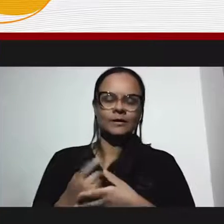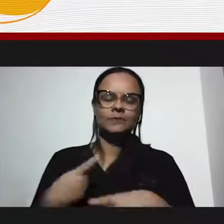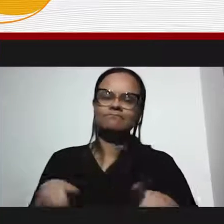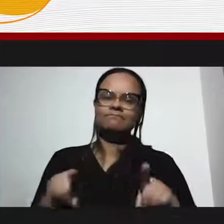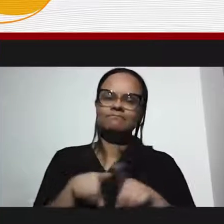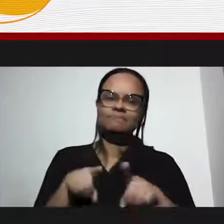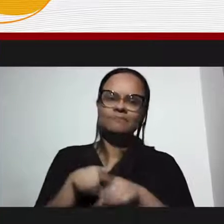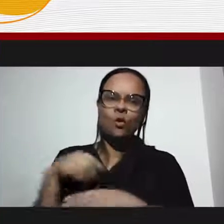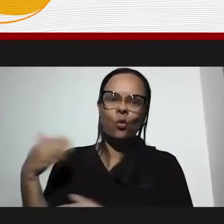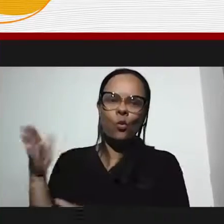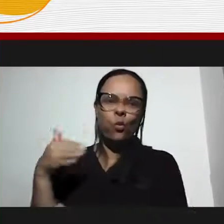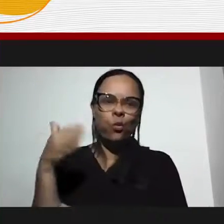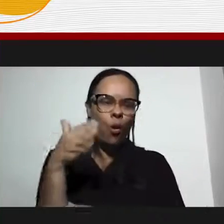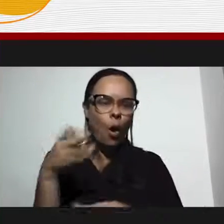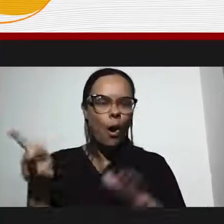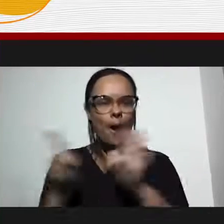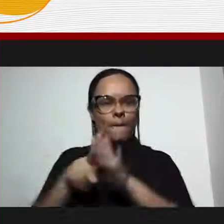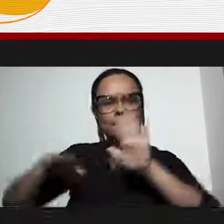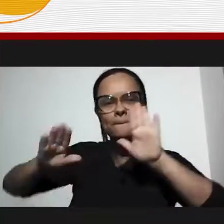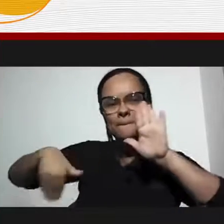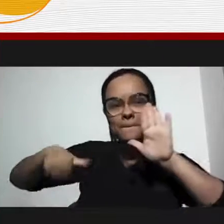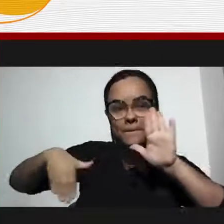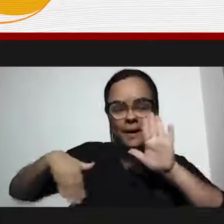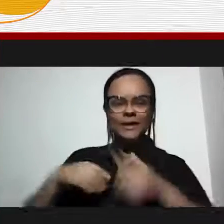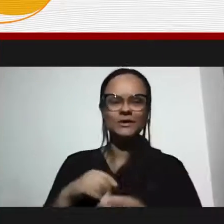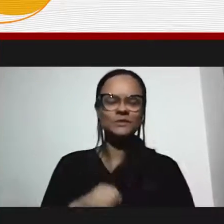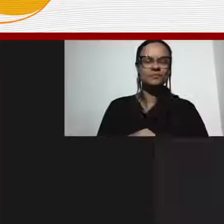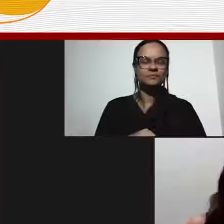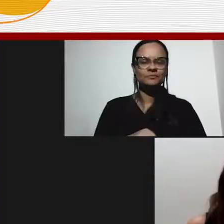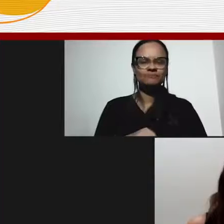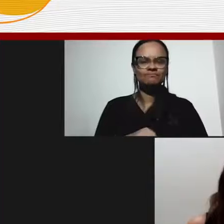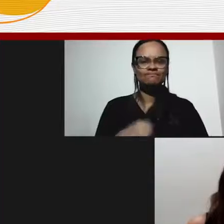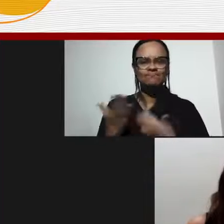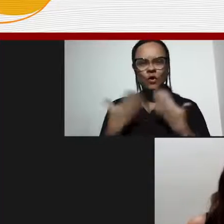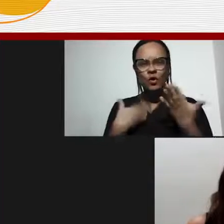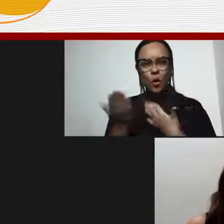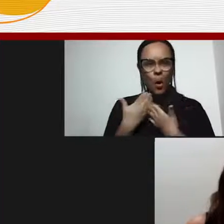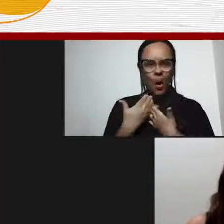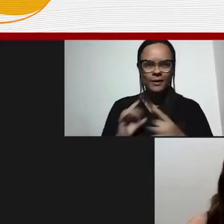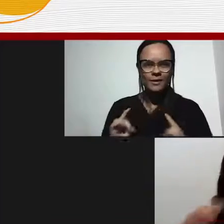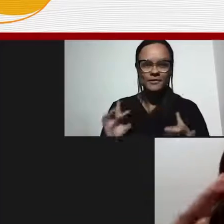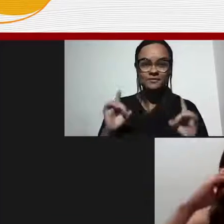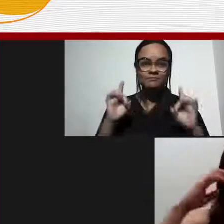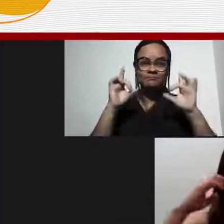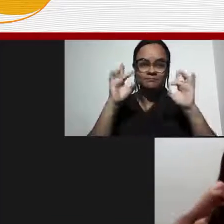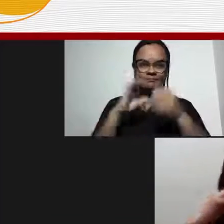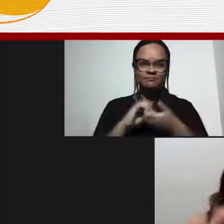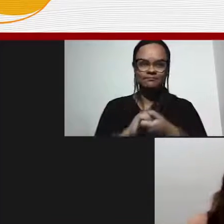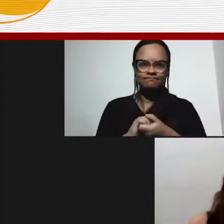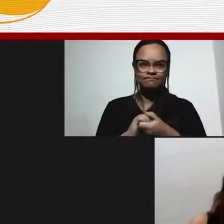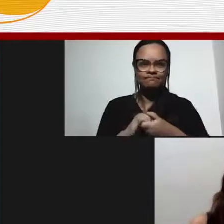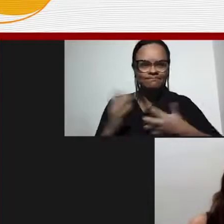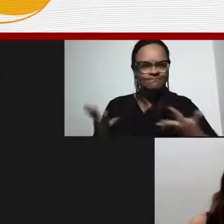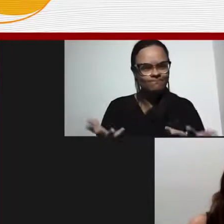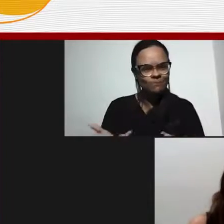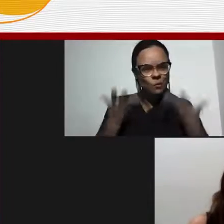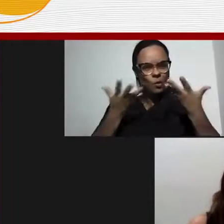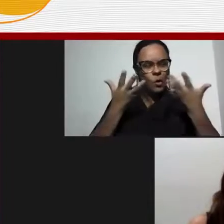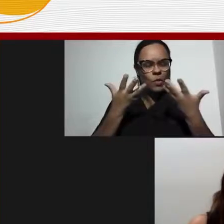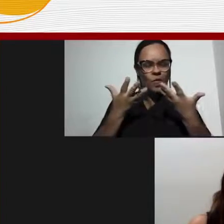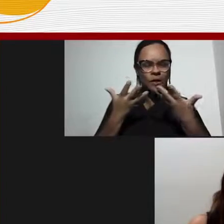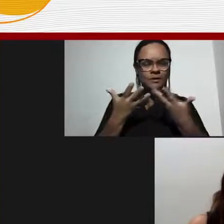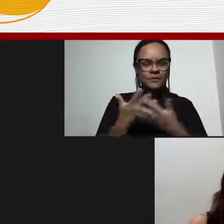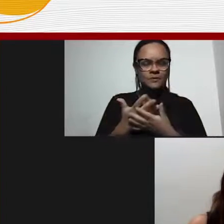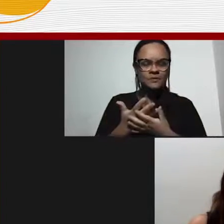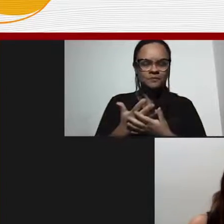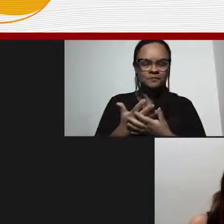o Tubarão das Piscinas, Clodoaldo Silva. Vamos bater um papo aí muito construtivo nessa noite de quarta,